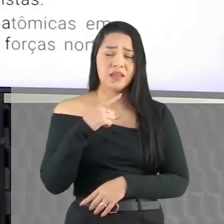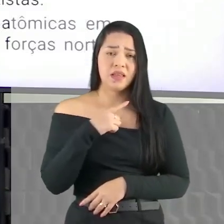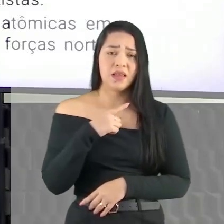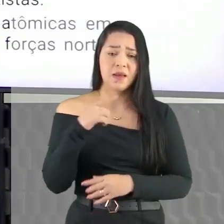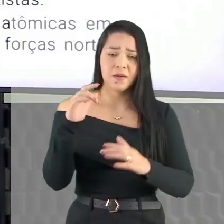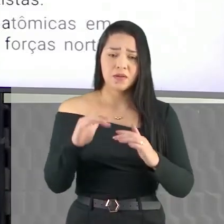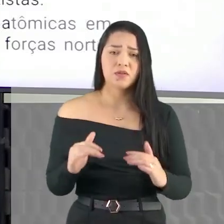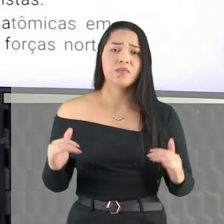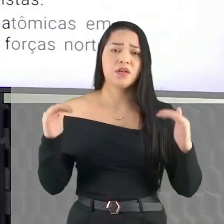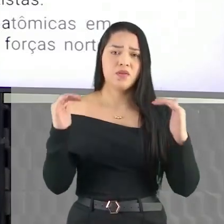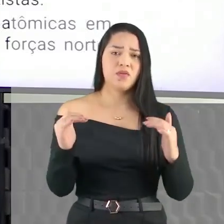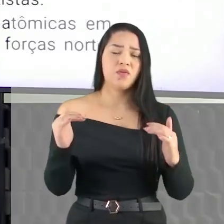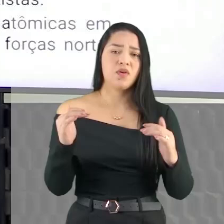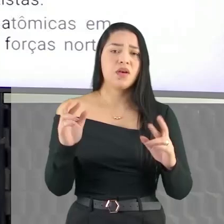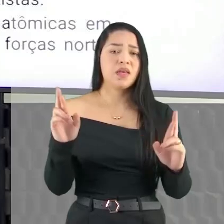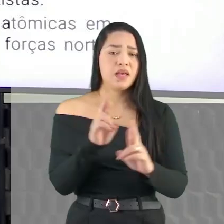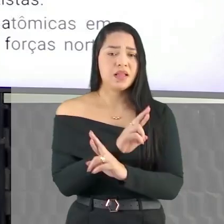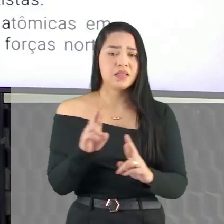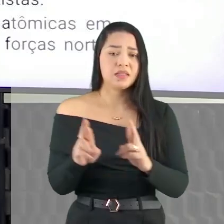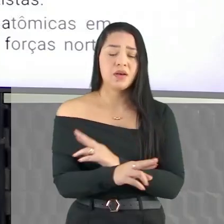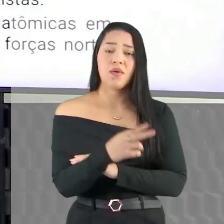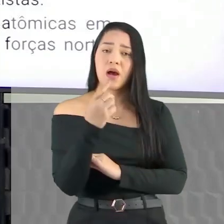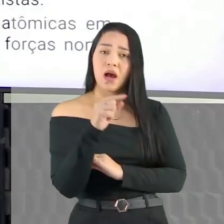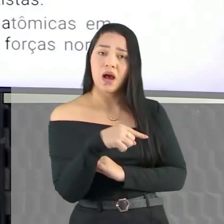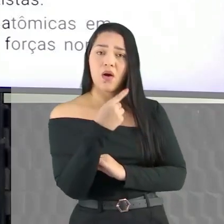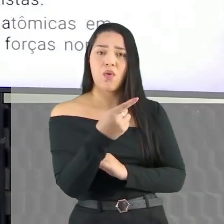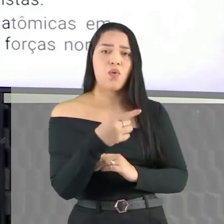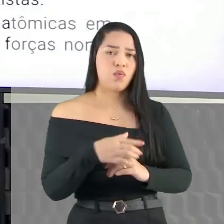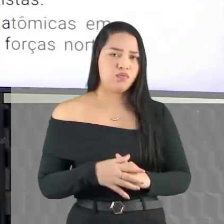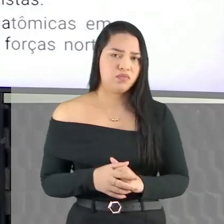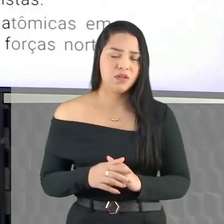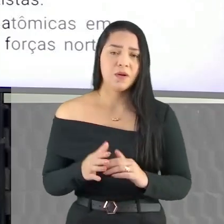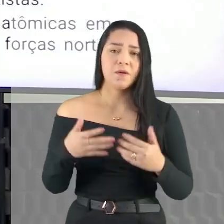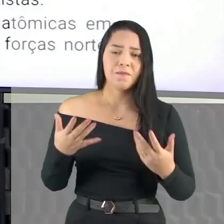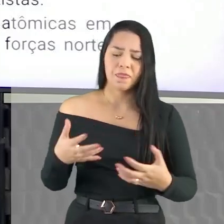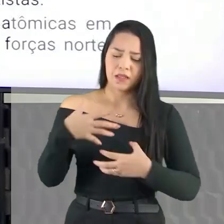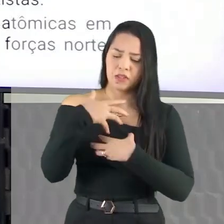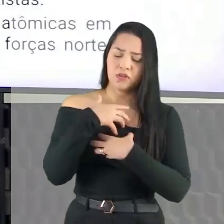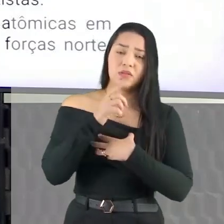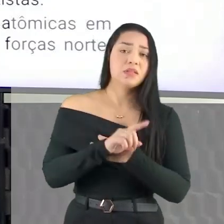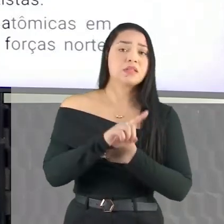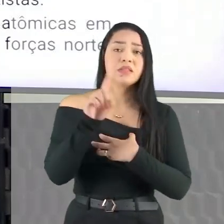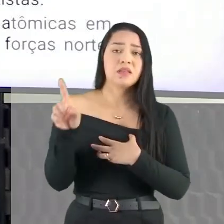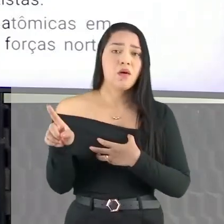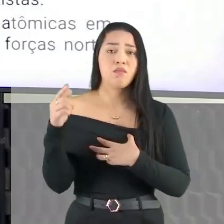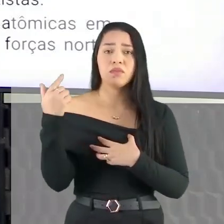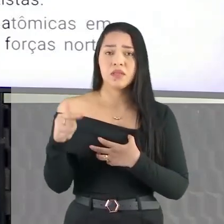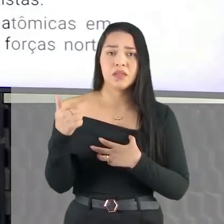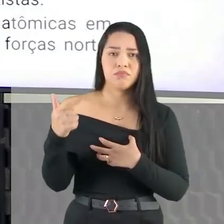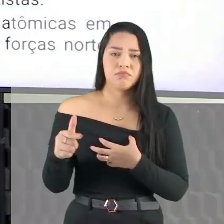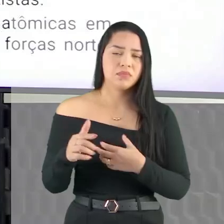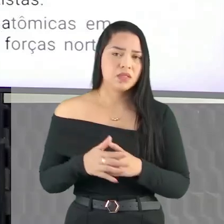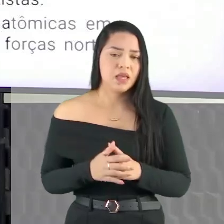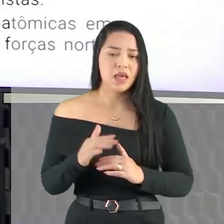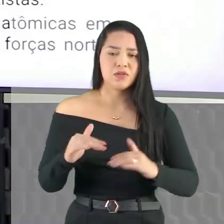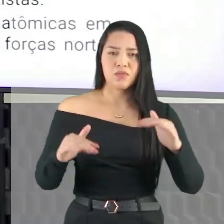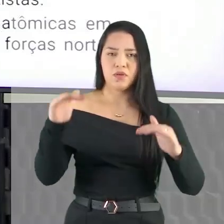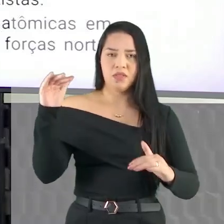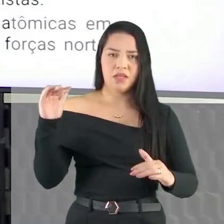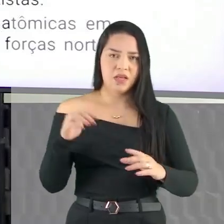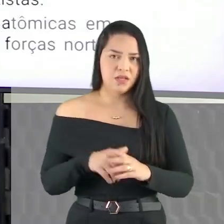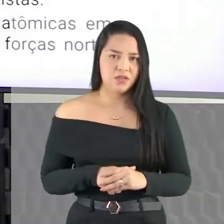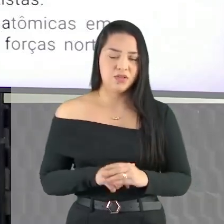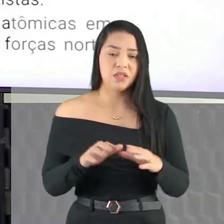raça superior, uma raça branca, em detrimento das outras. Então, os cientistas provaram que não existia essa